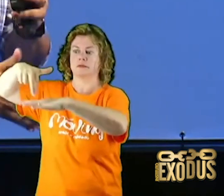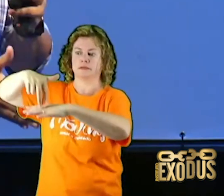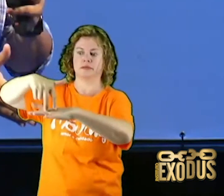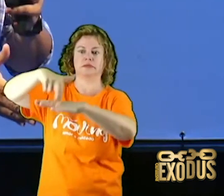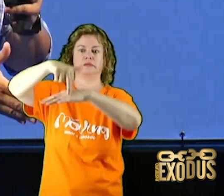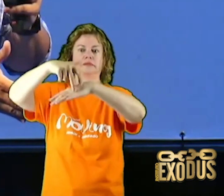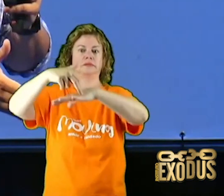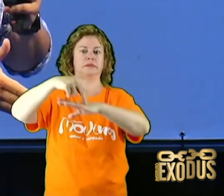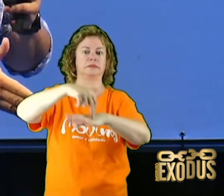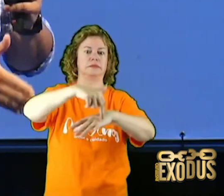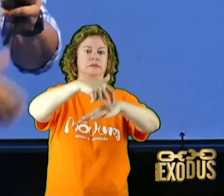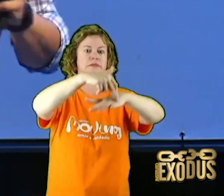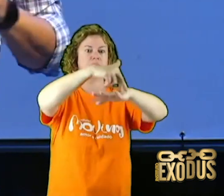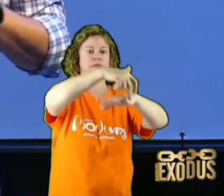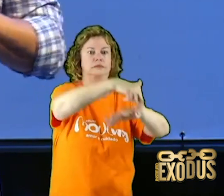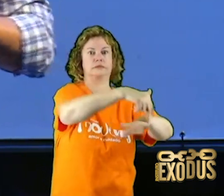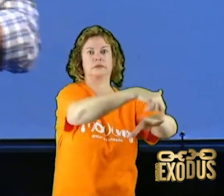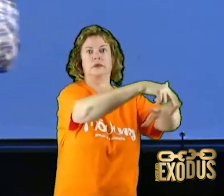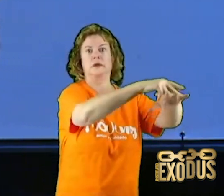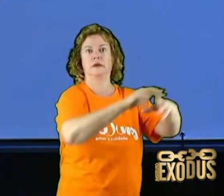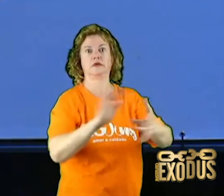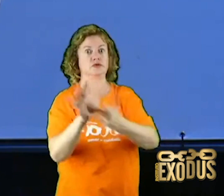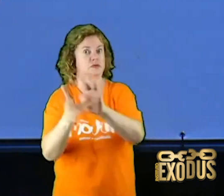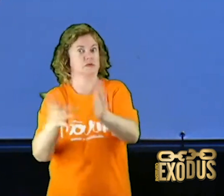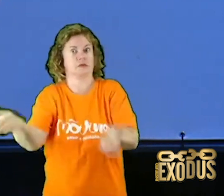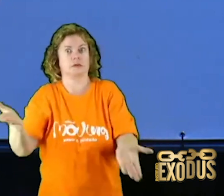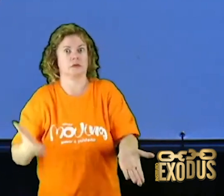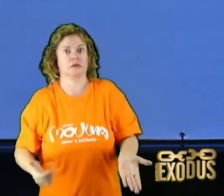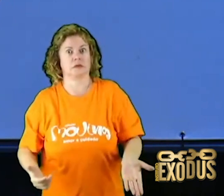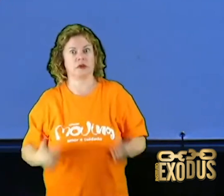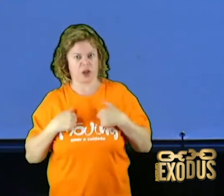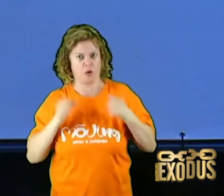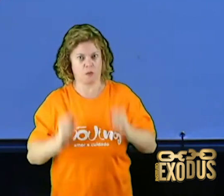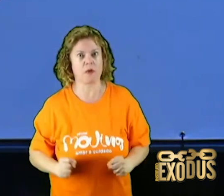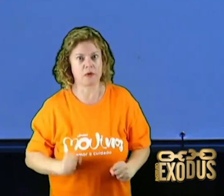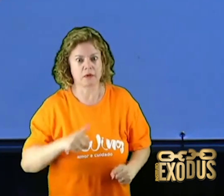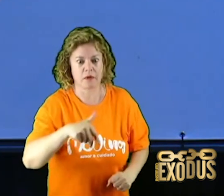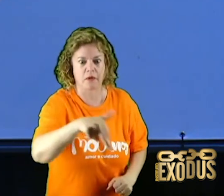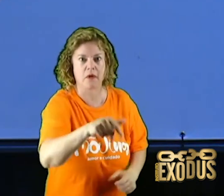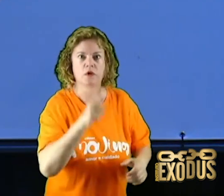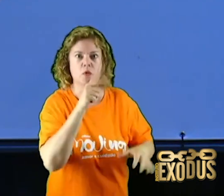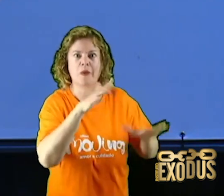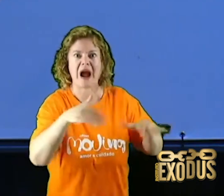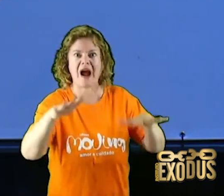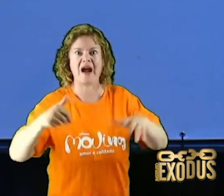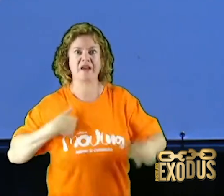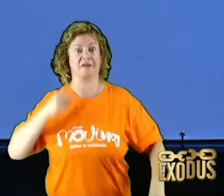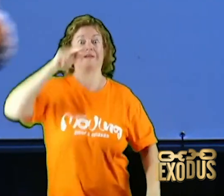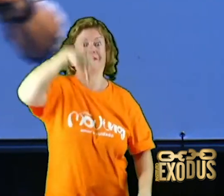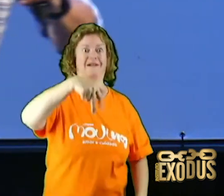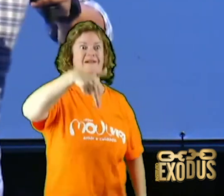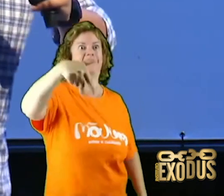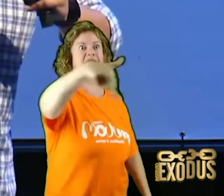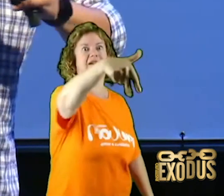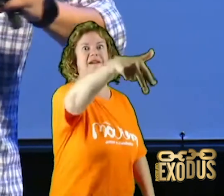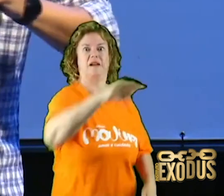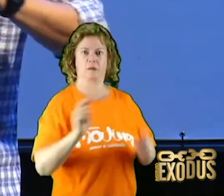as águas. Porque você vai afundar. O que, que é uma